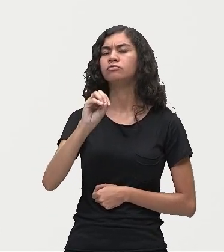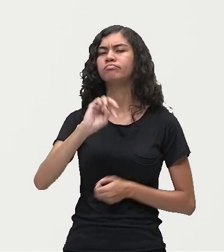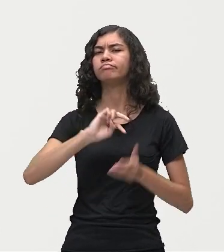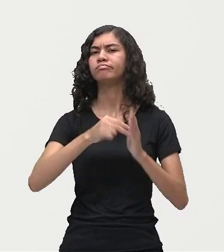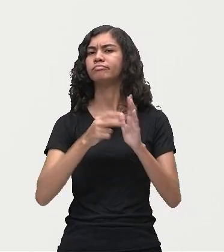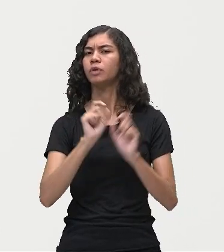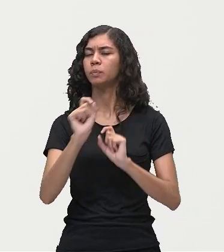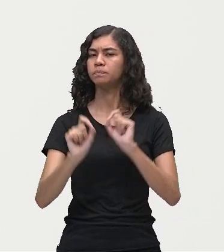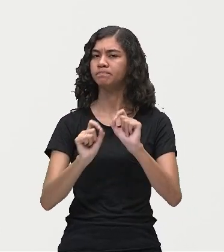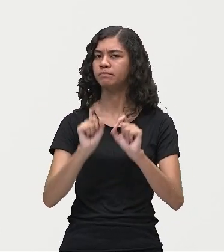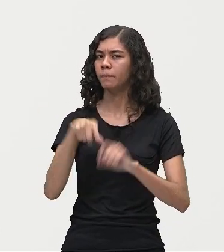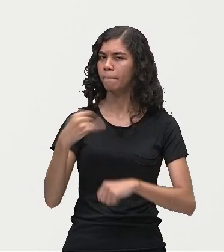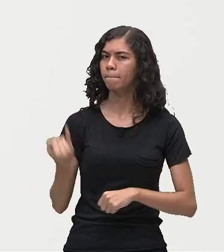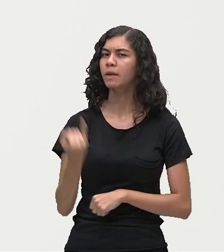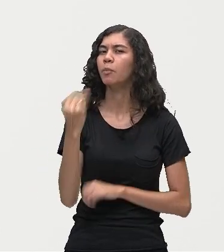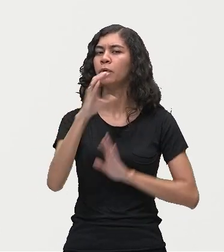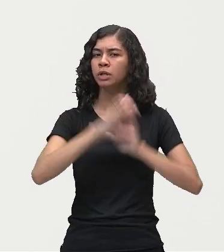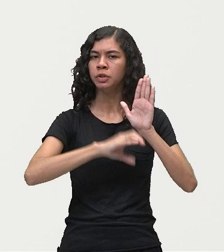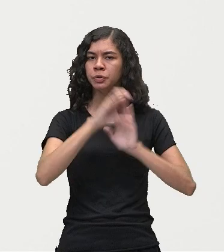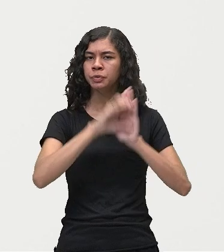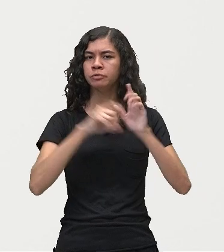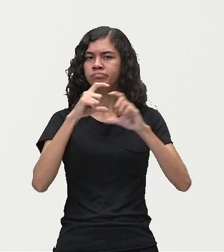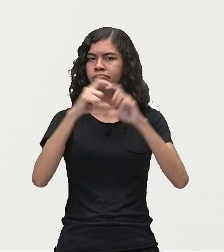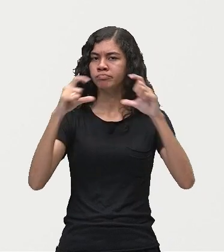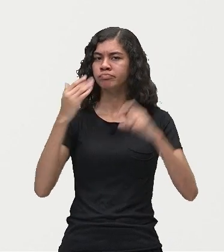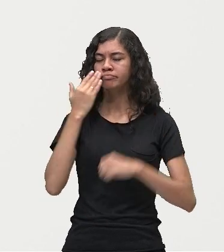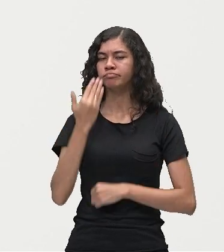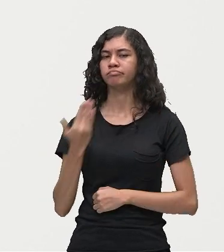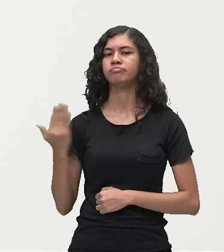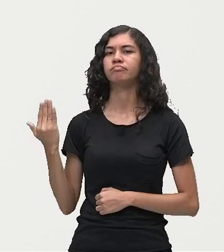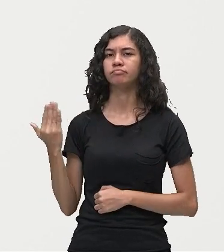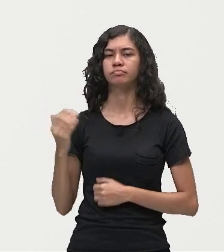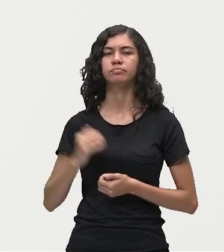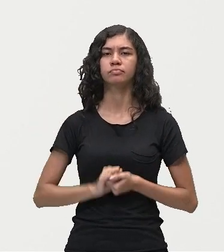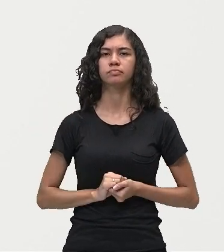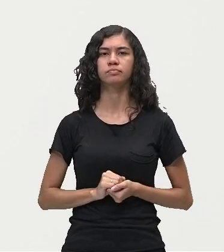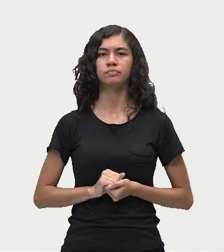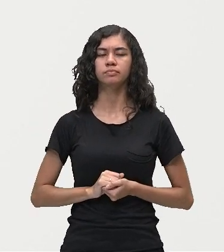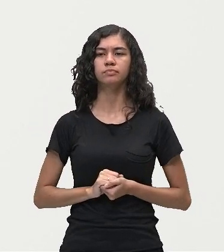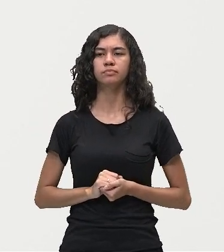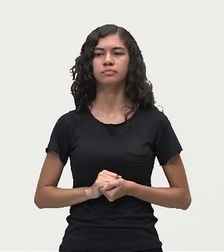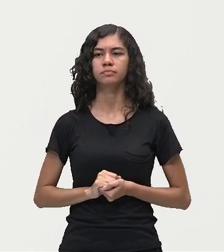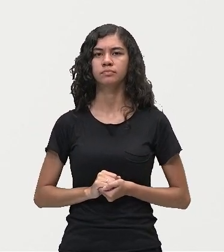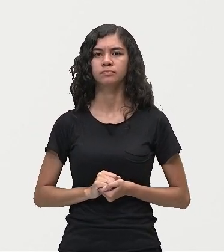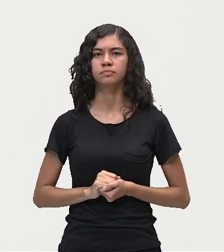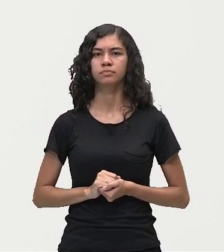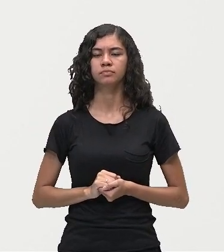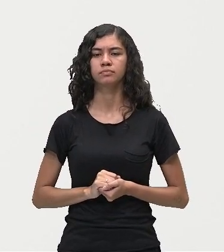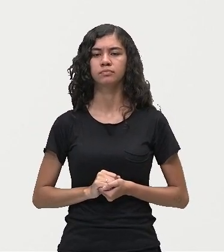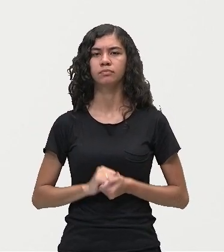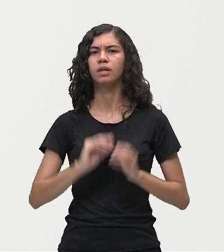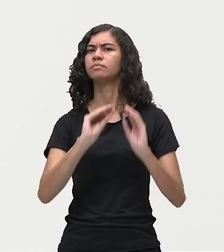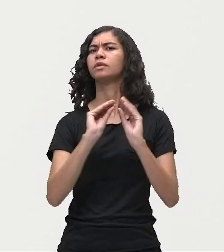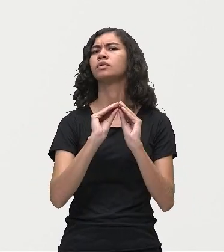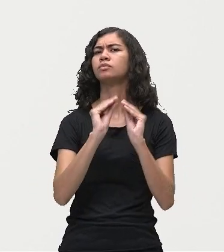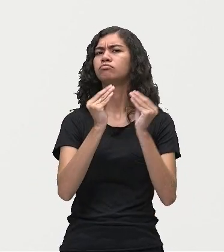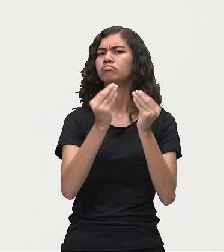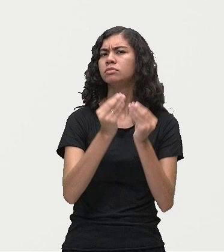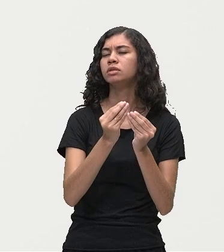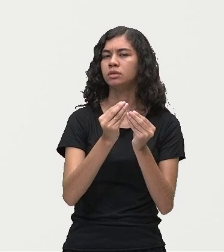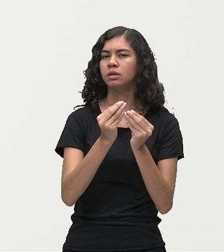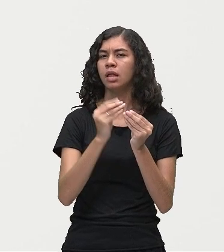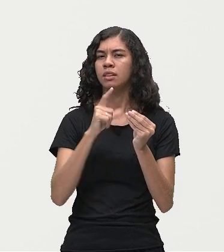importante também esse conceito aqui, tá, gente? Petrolatos São substâncias que passam